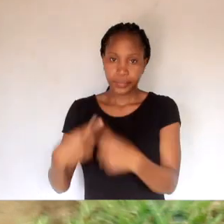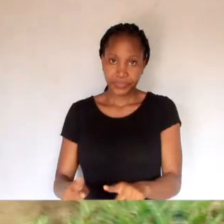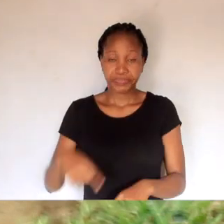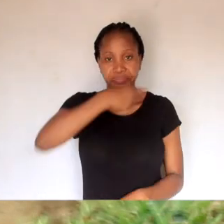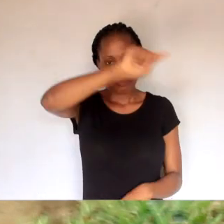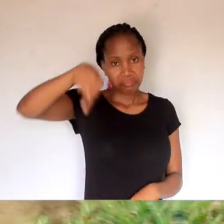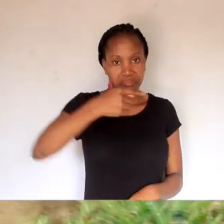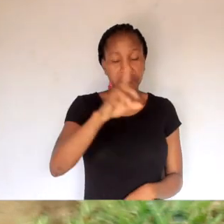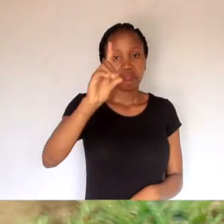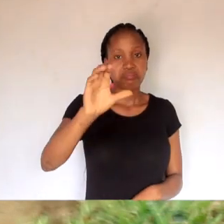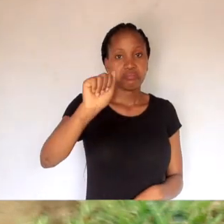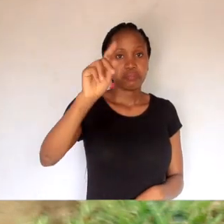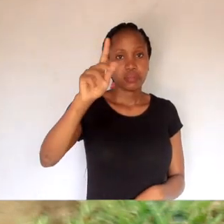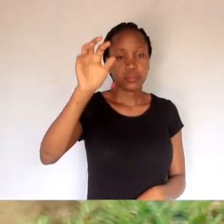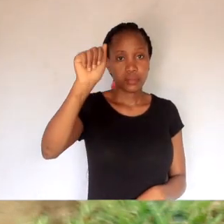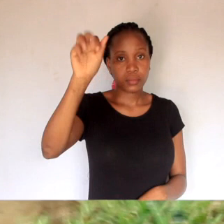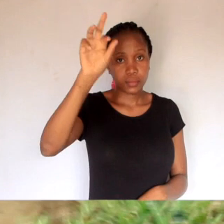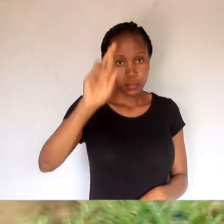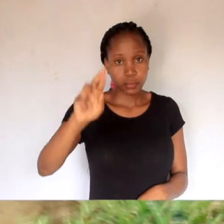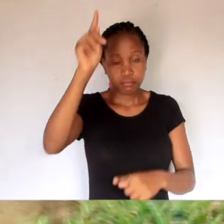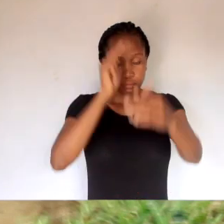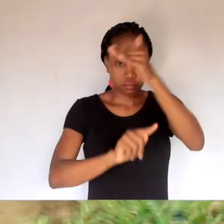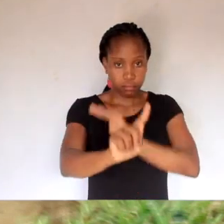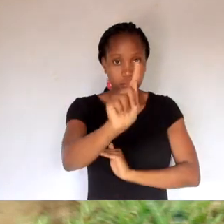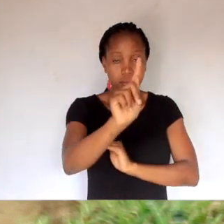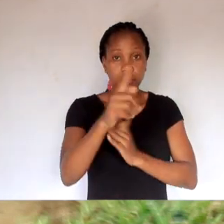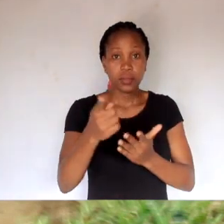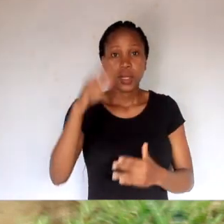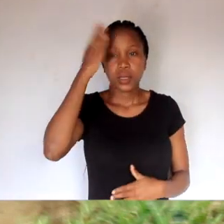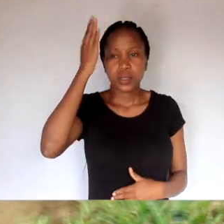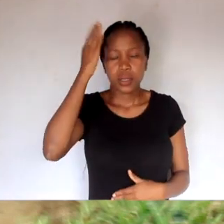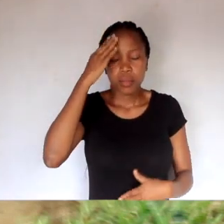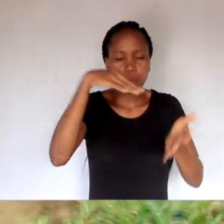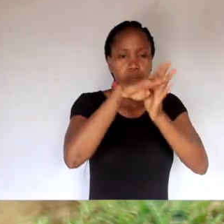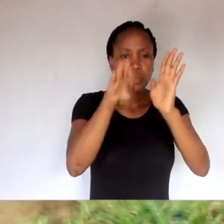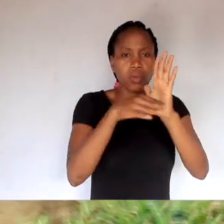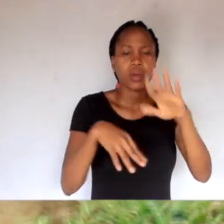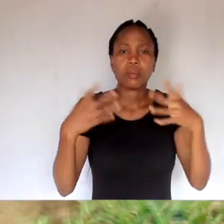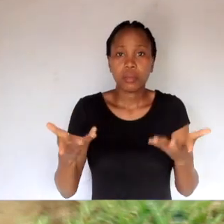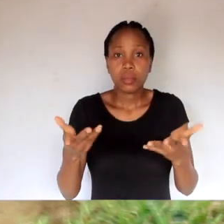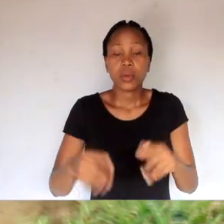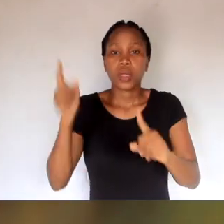foi dada a todos os governos, que é de chegar ao país e fazer um plano nacional que fosse